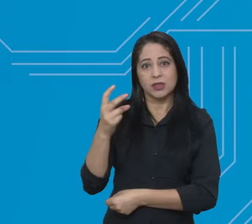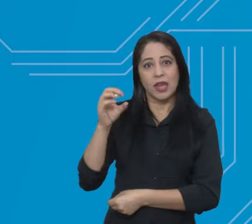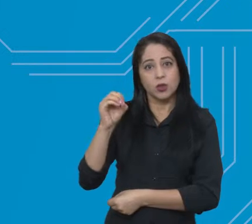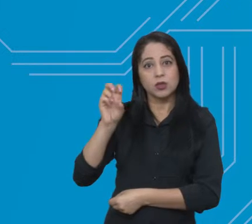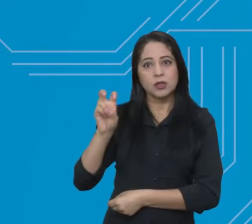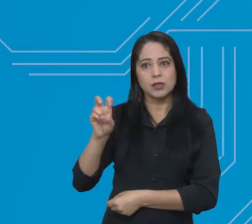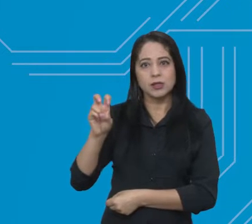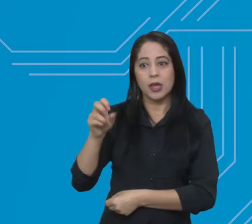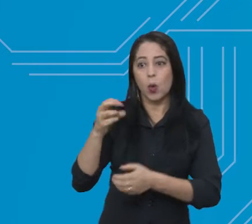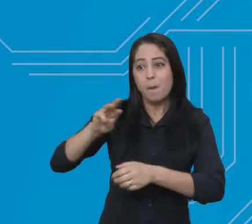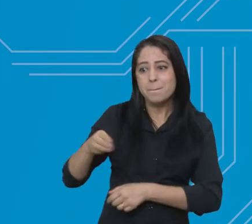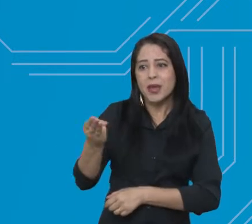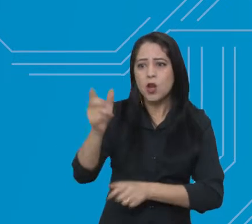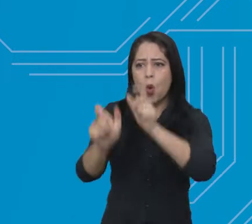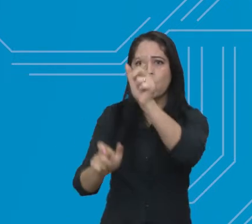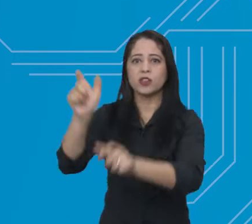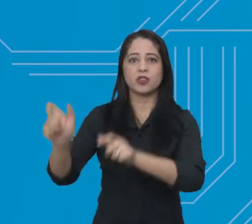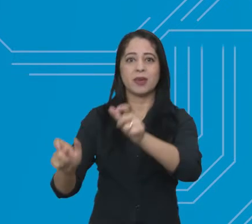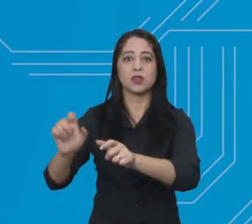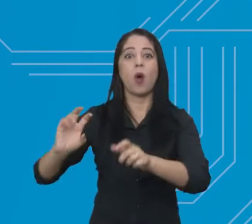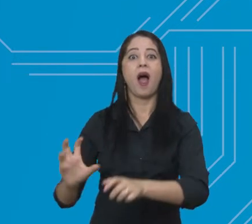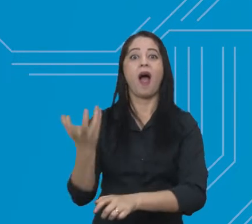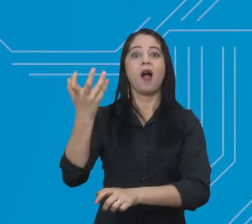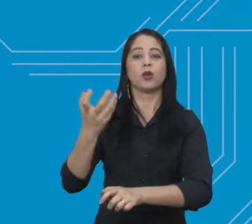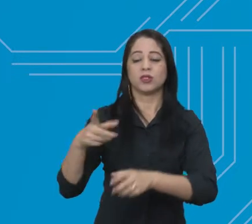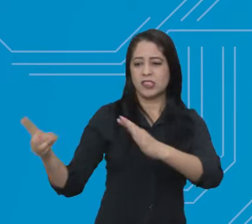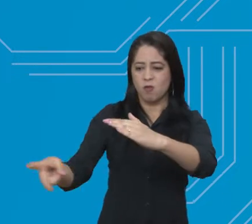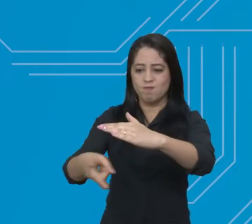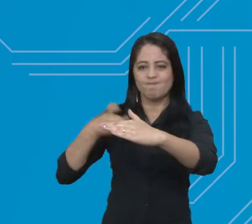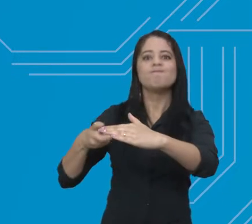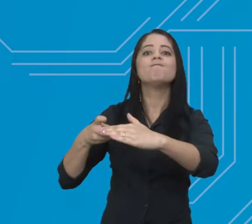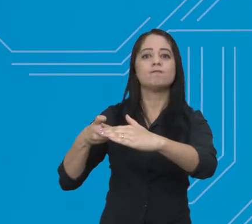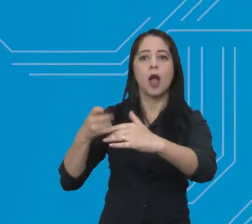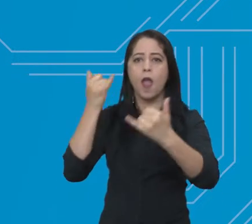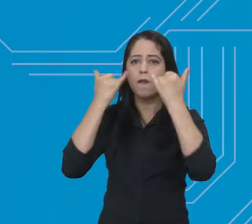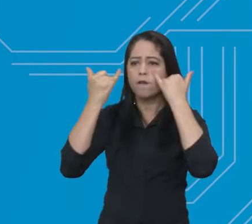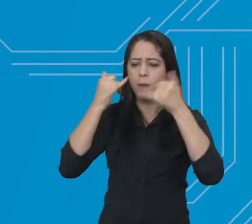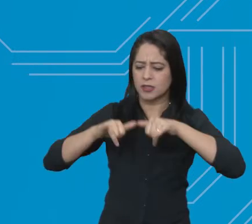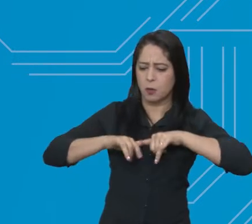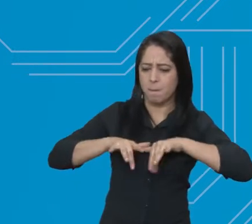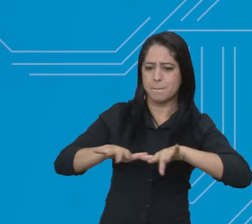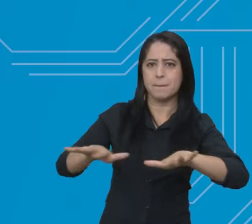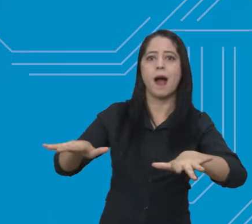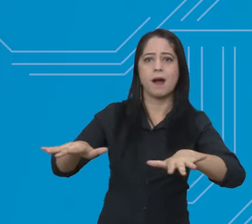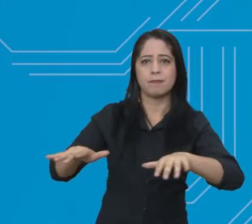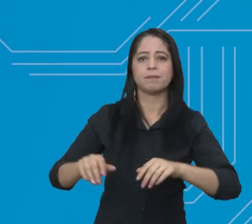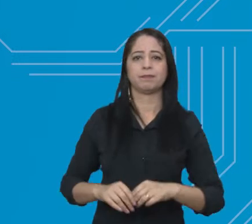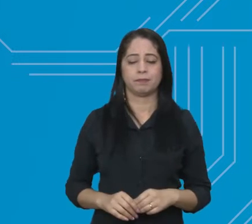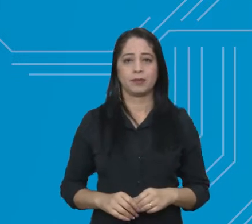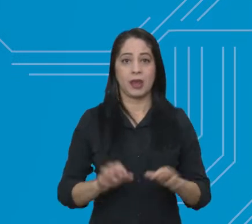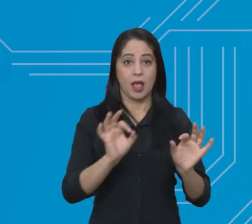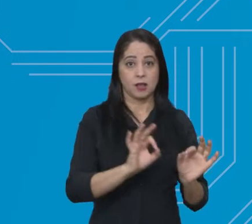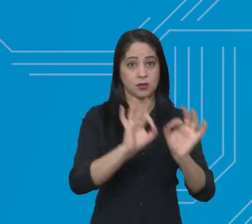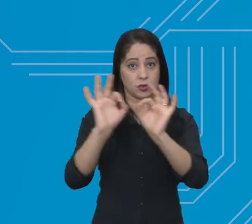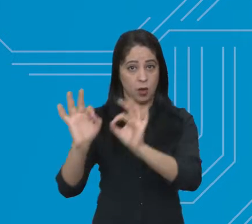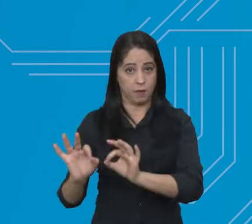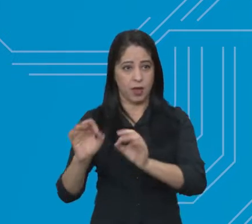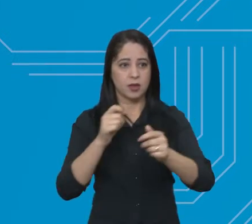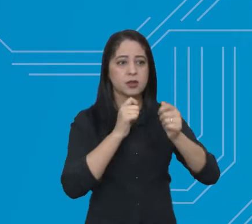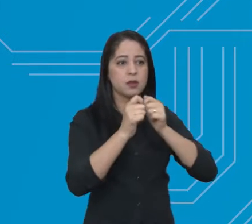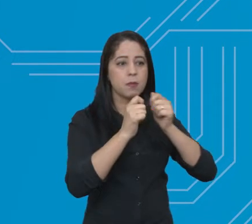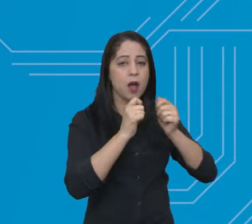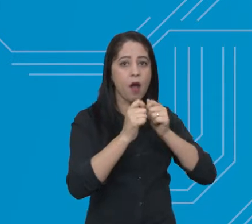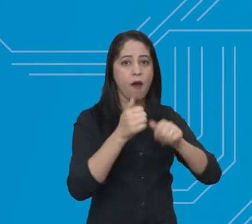205 milhões de brasileiros tiveram seus dados pessoais vazados de forma criminosa. Nossa reportagem ouviu